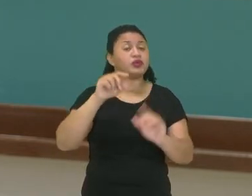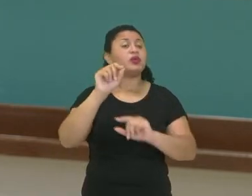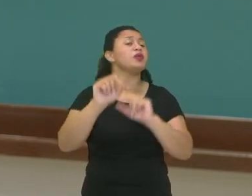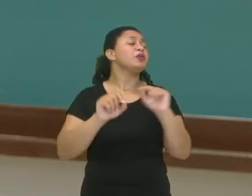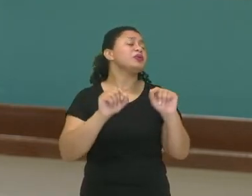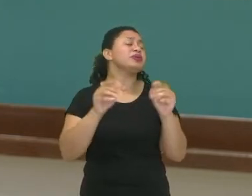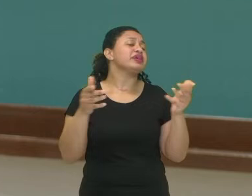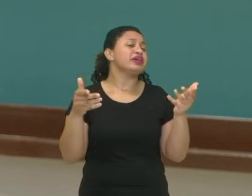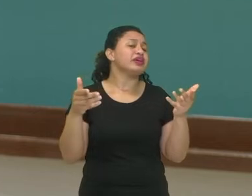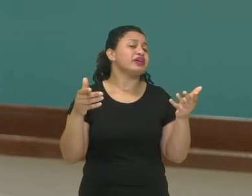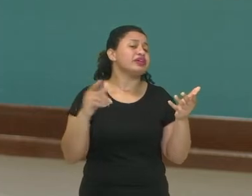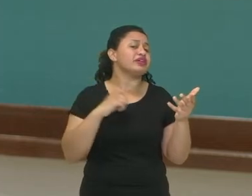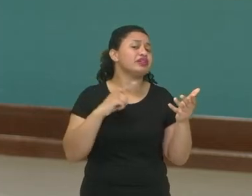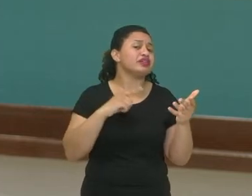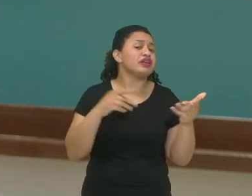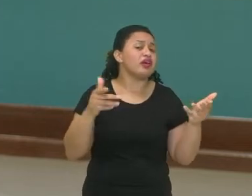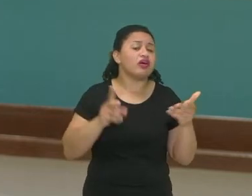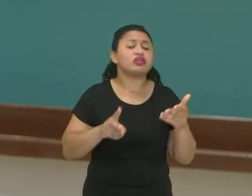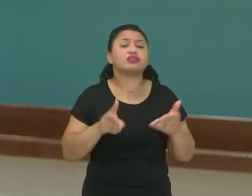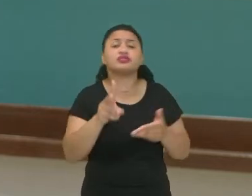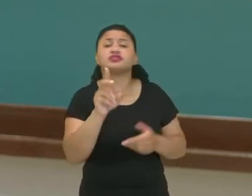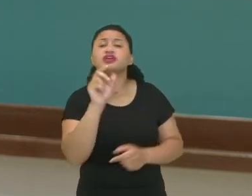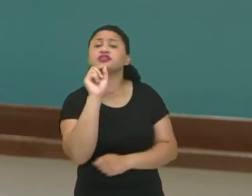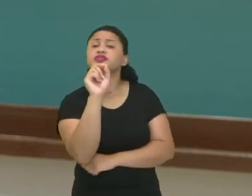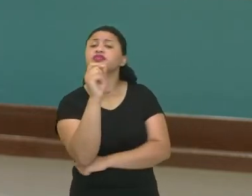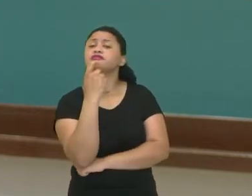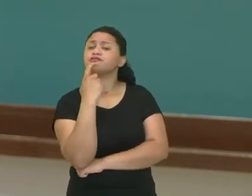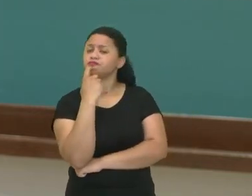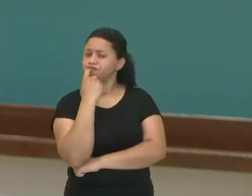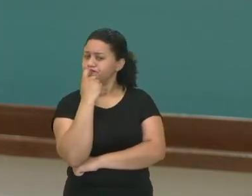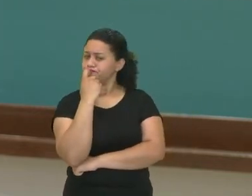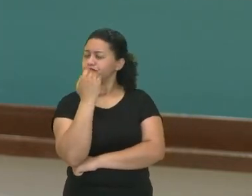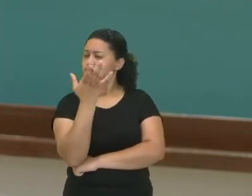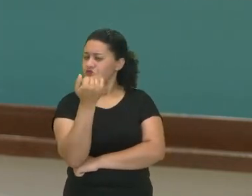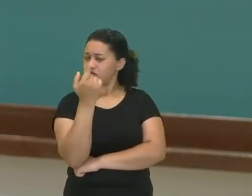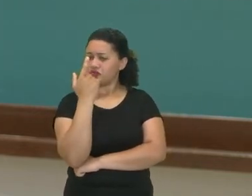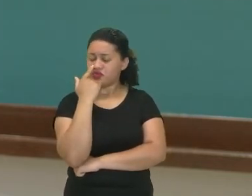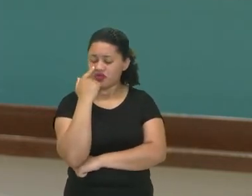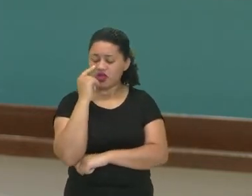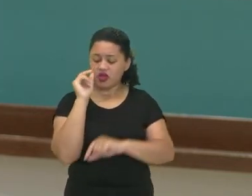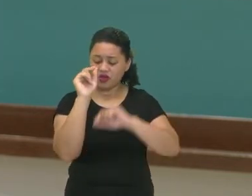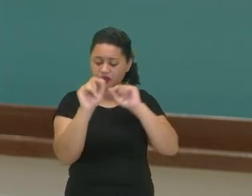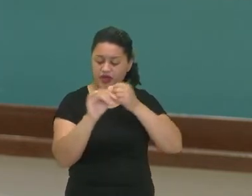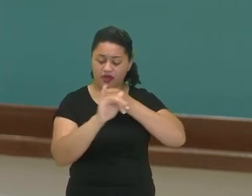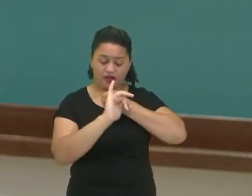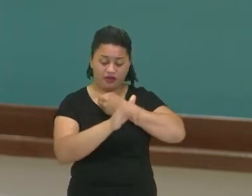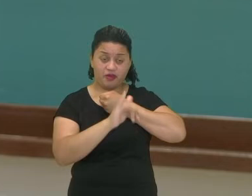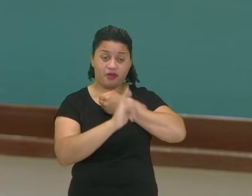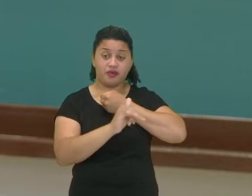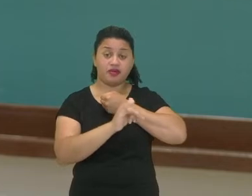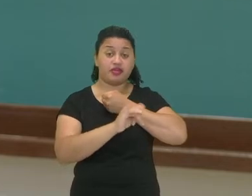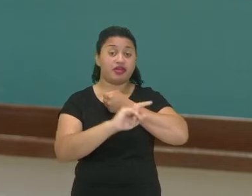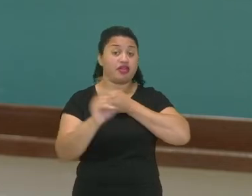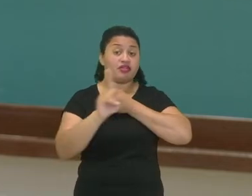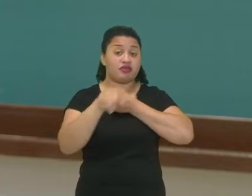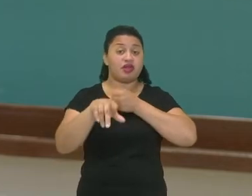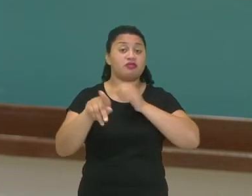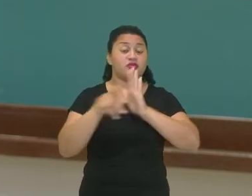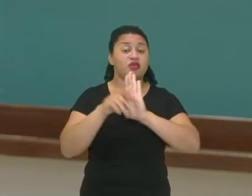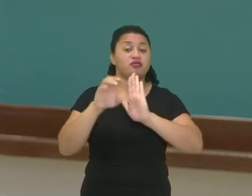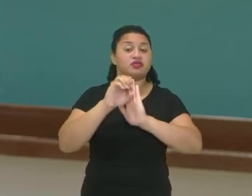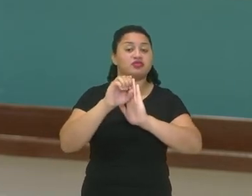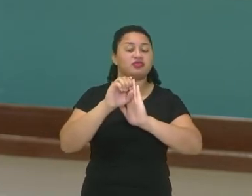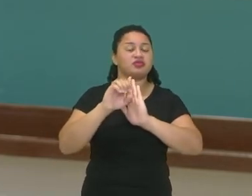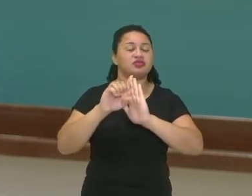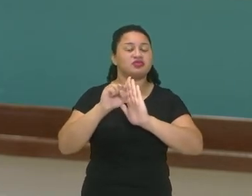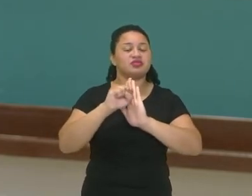será que vai acontecer agora, hein? Olha só, essa crônica não é do século XXI. É